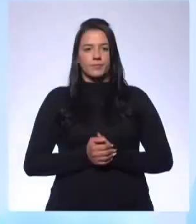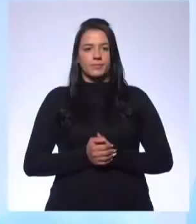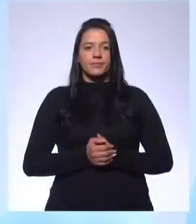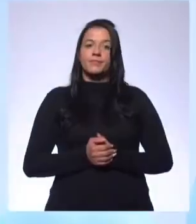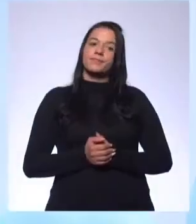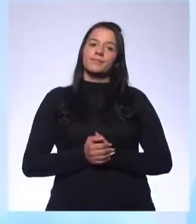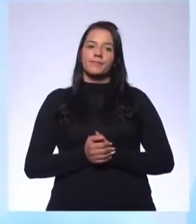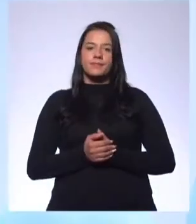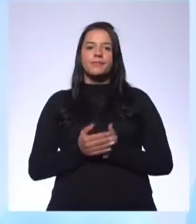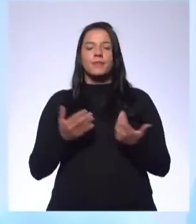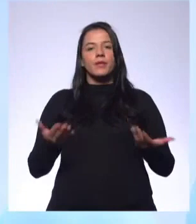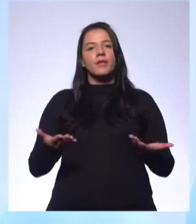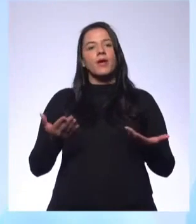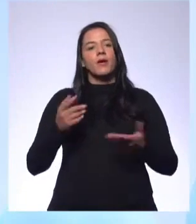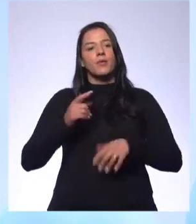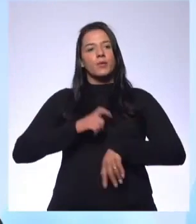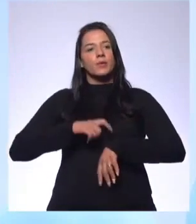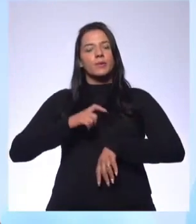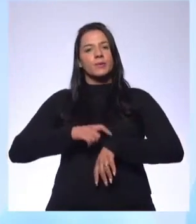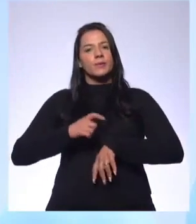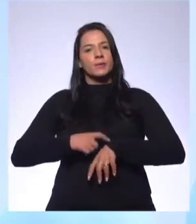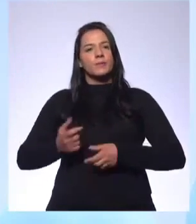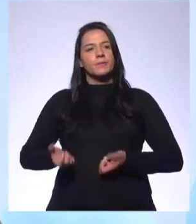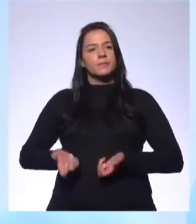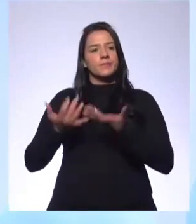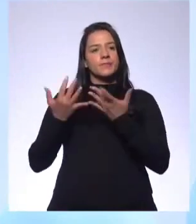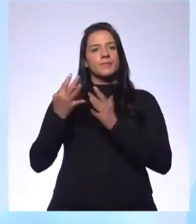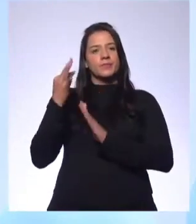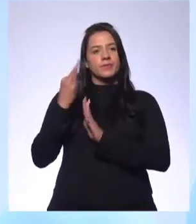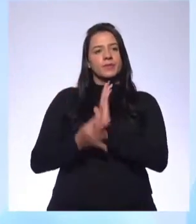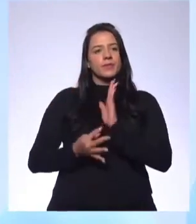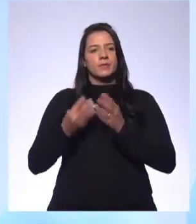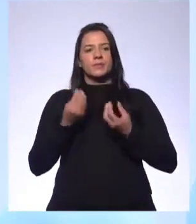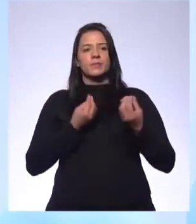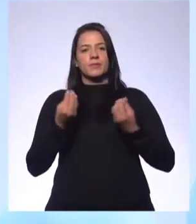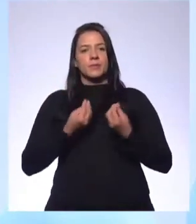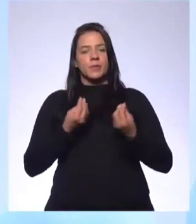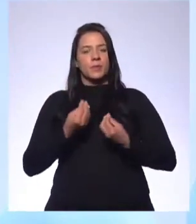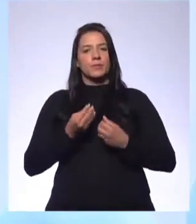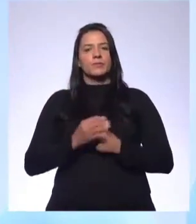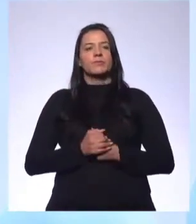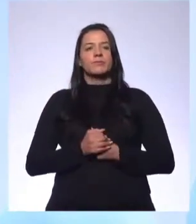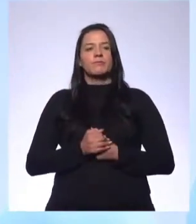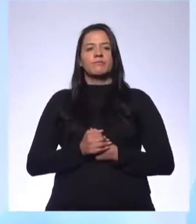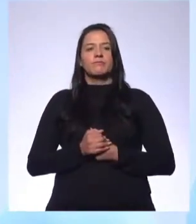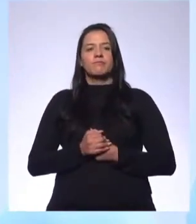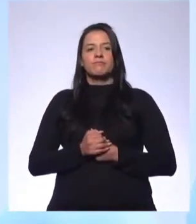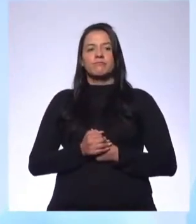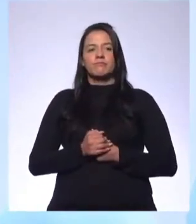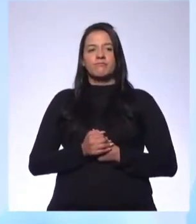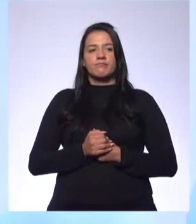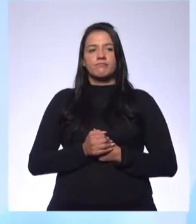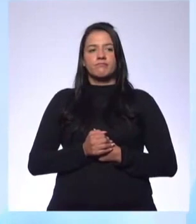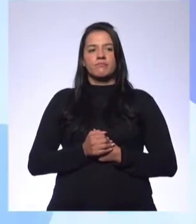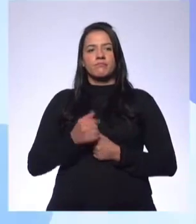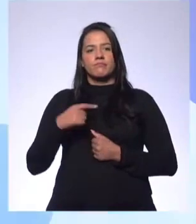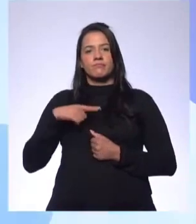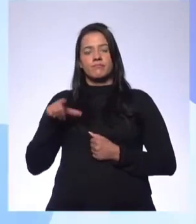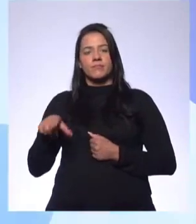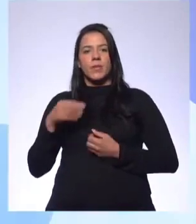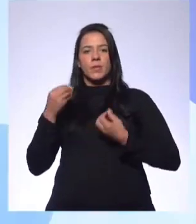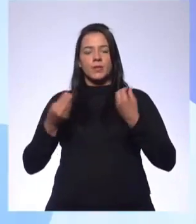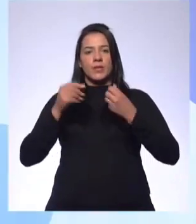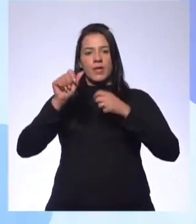A questão de desperdiçar o tempo aparece no 1, de que forma, como elas se relacionam? A aluna Sara diz, na nossa